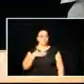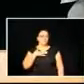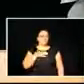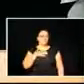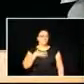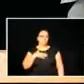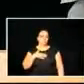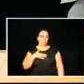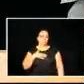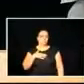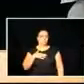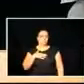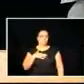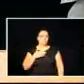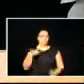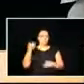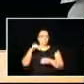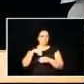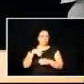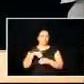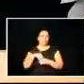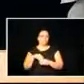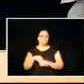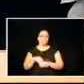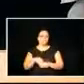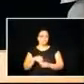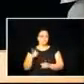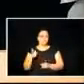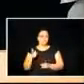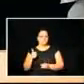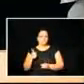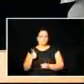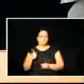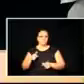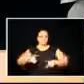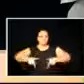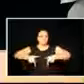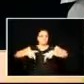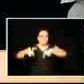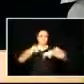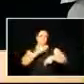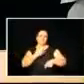algum reajuste a mais para os funcionários municipais também.